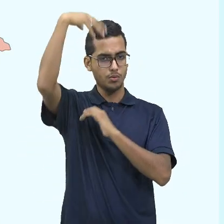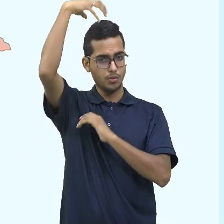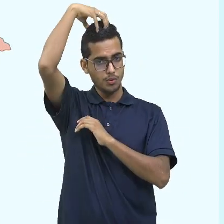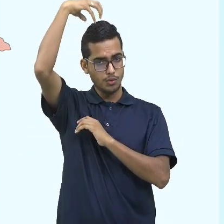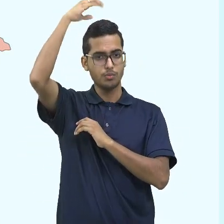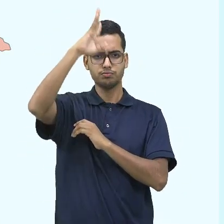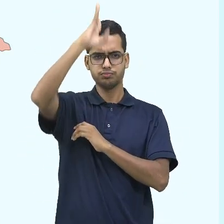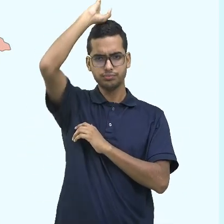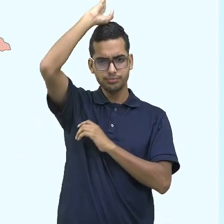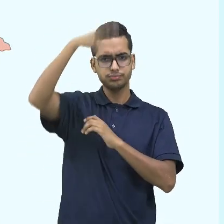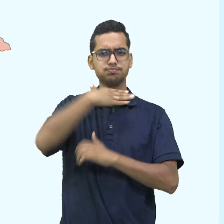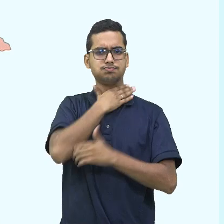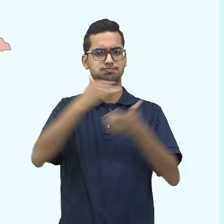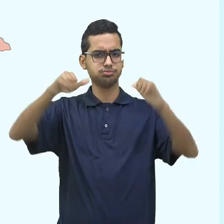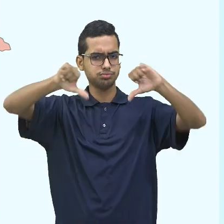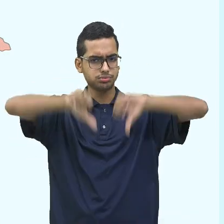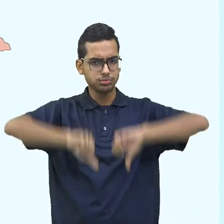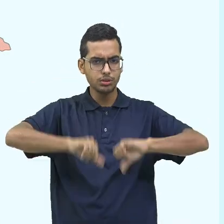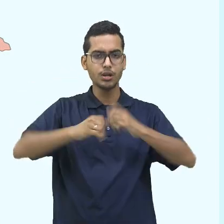micro-reinos,